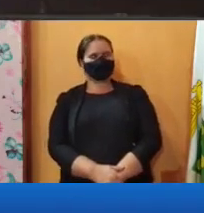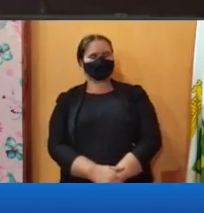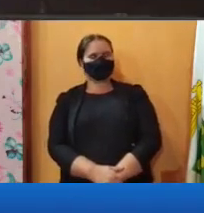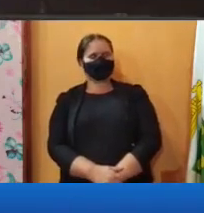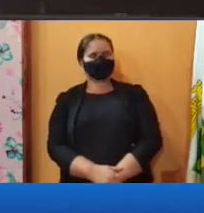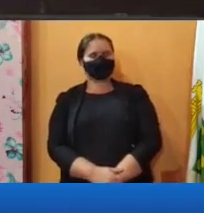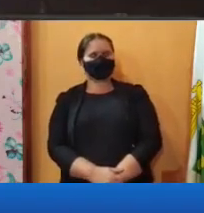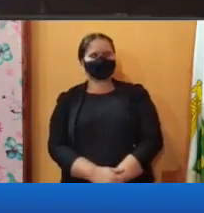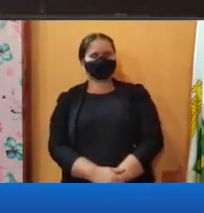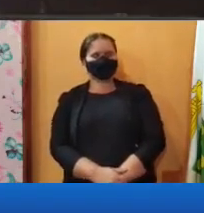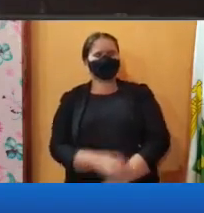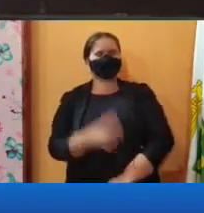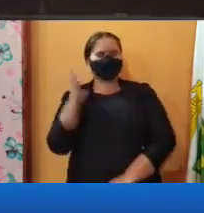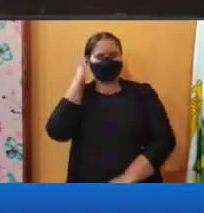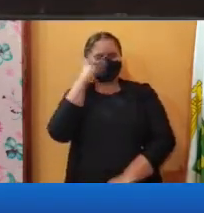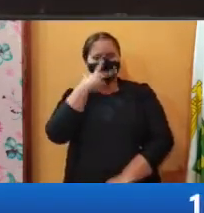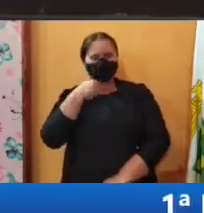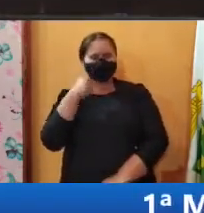Cuidado que é de barro.